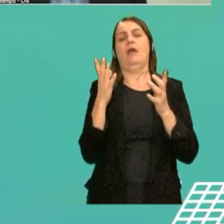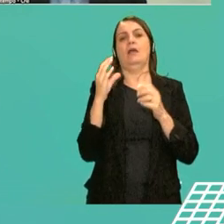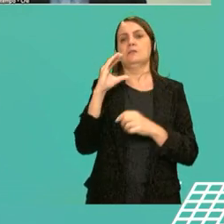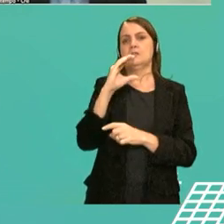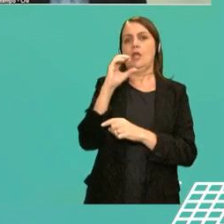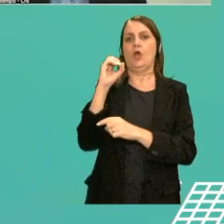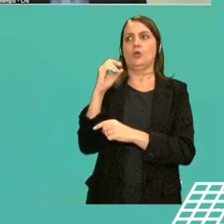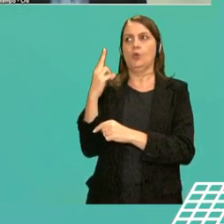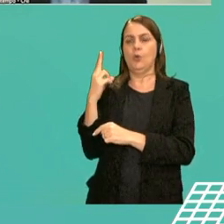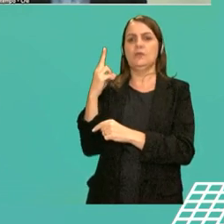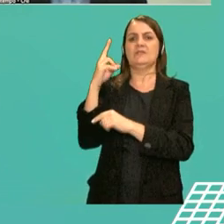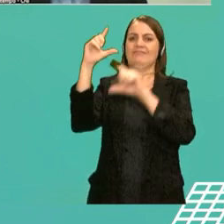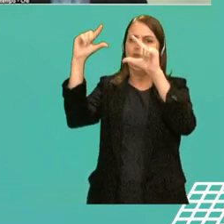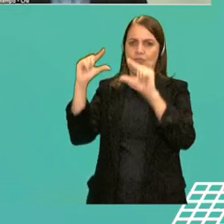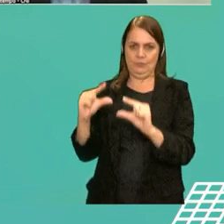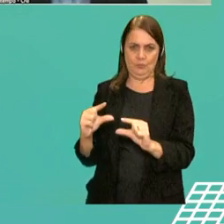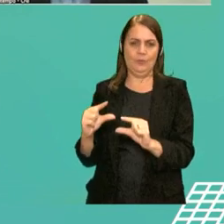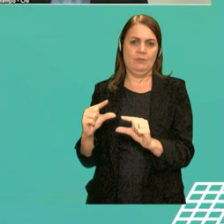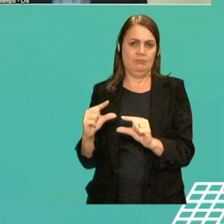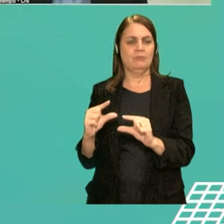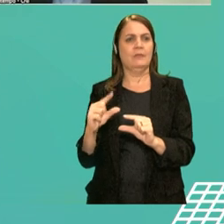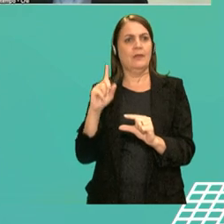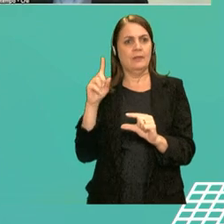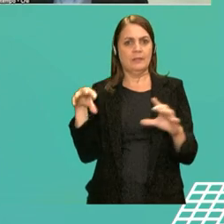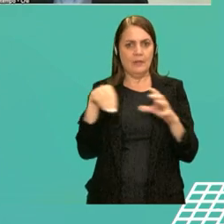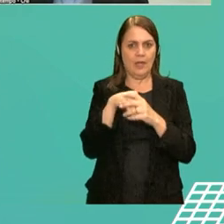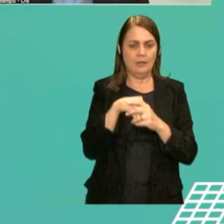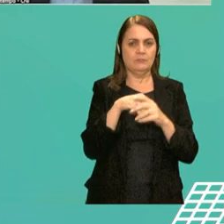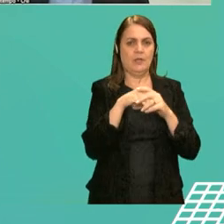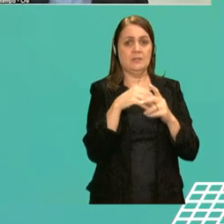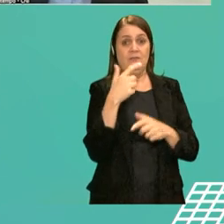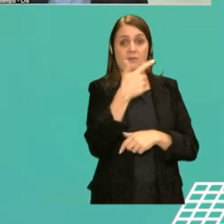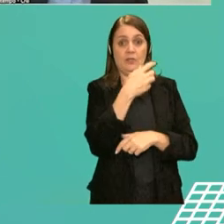carbono equivalente nessas 24 plantas industriais.